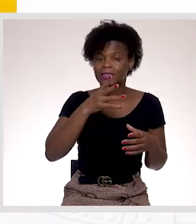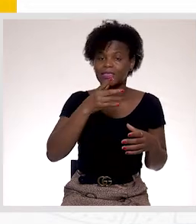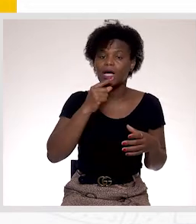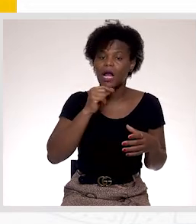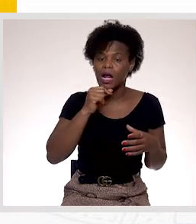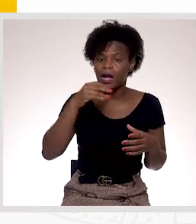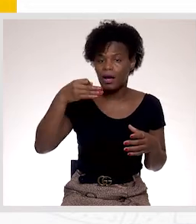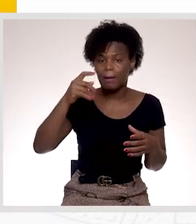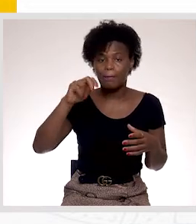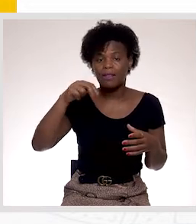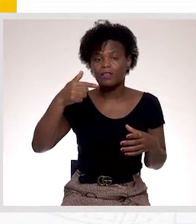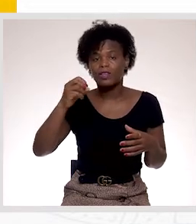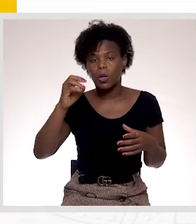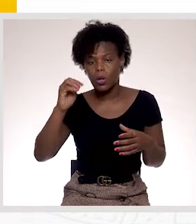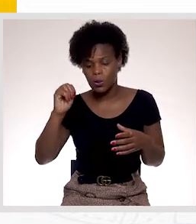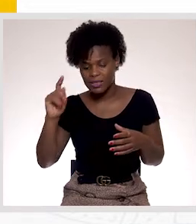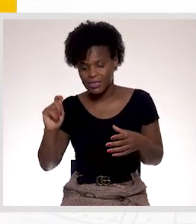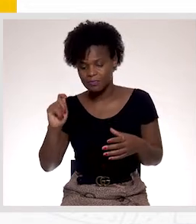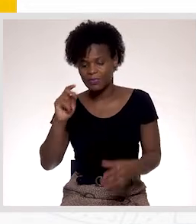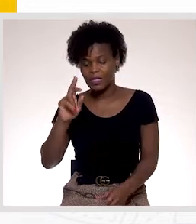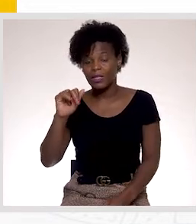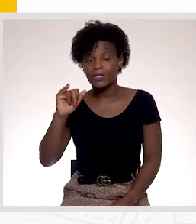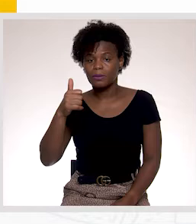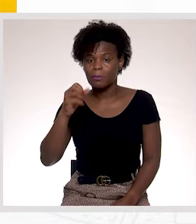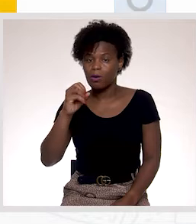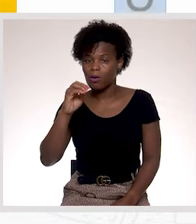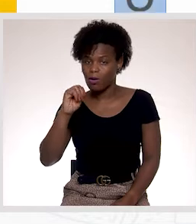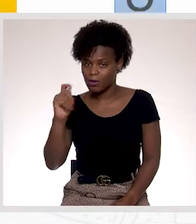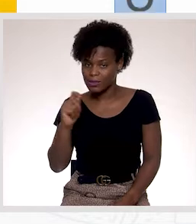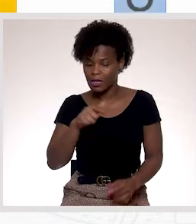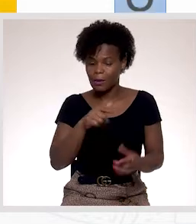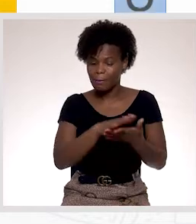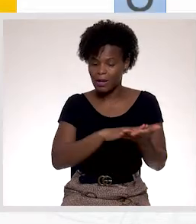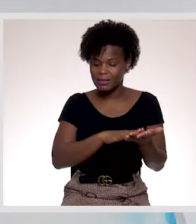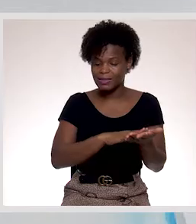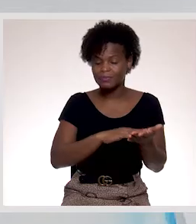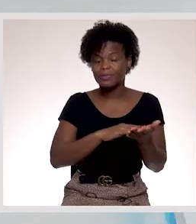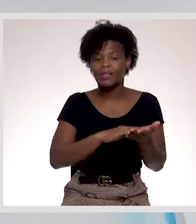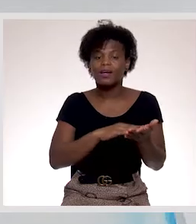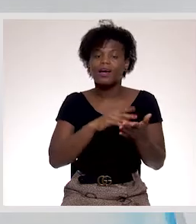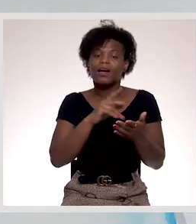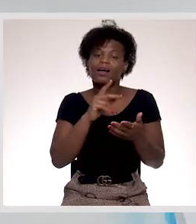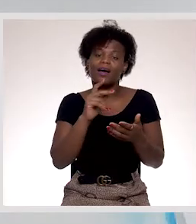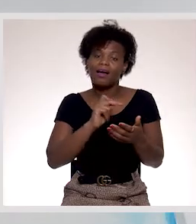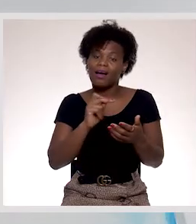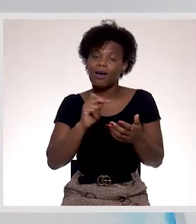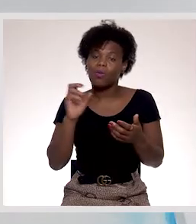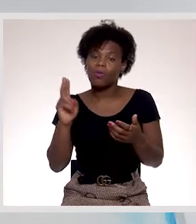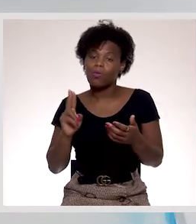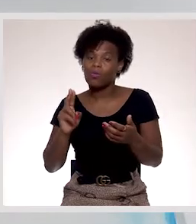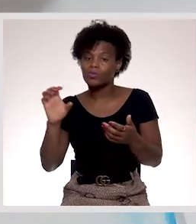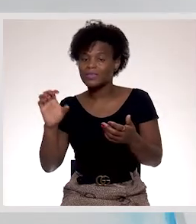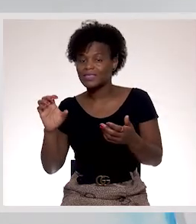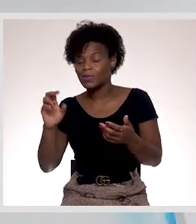uma pentose, que pode ser uma ribose, e por bases azotadas, que podem agora ser também adenina, uracilo, citosina